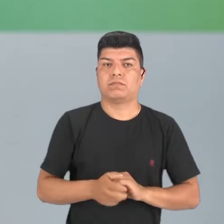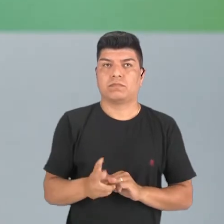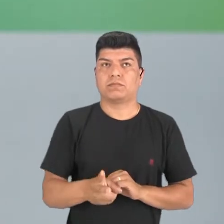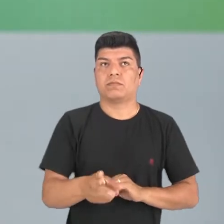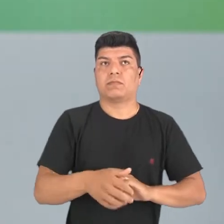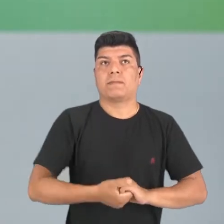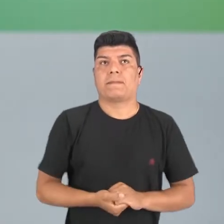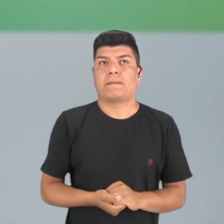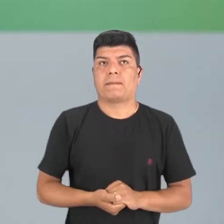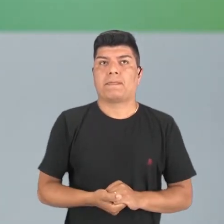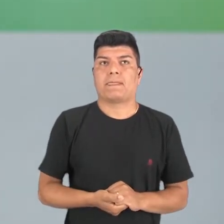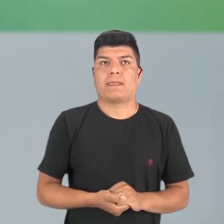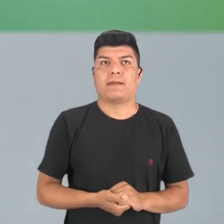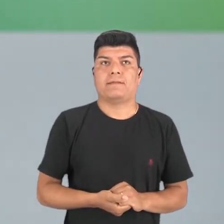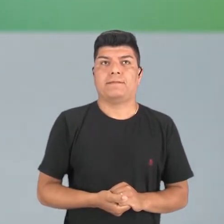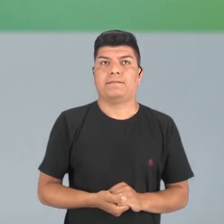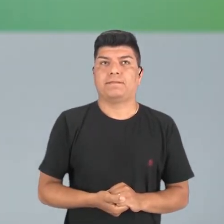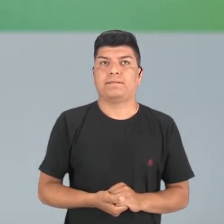continuar.